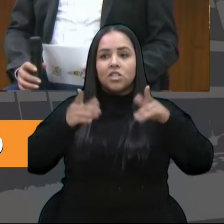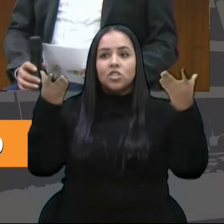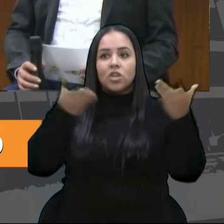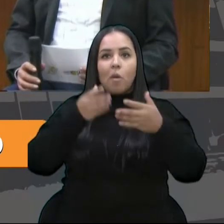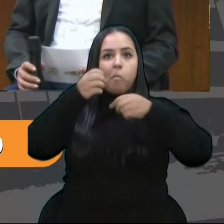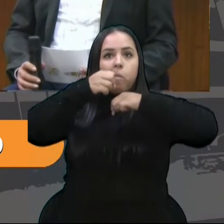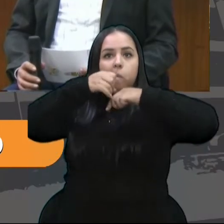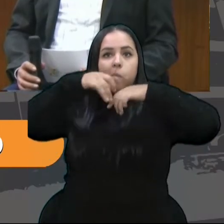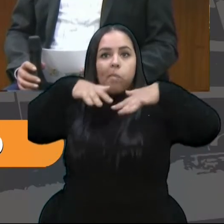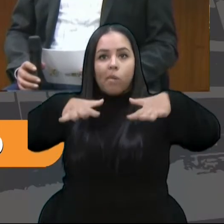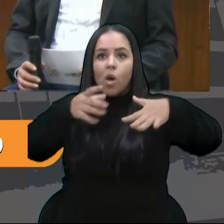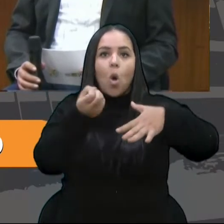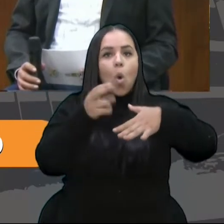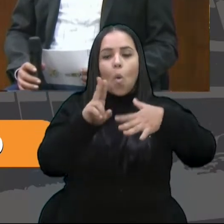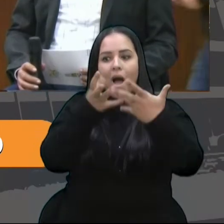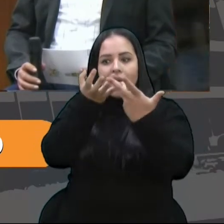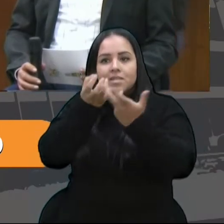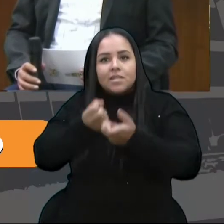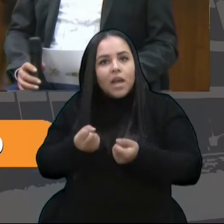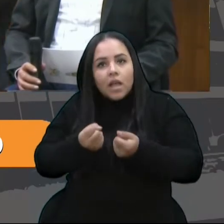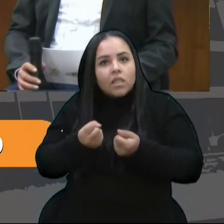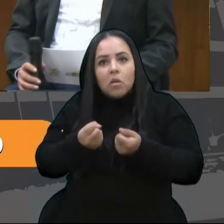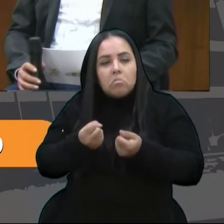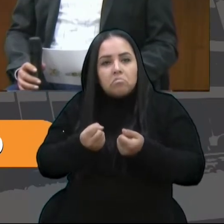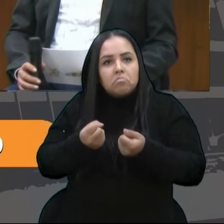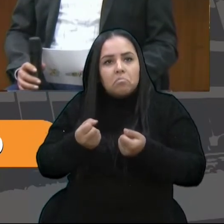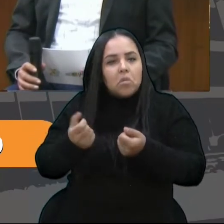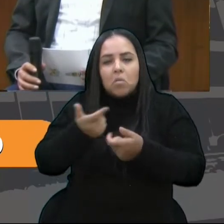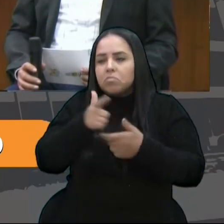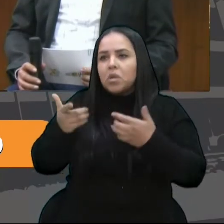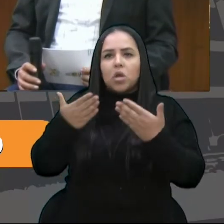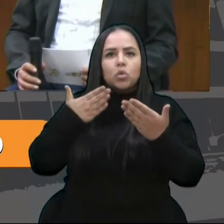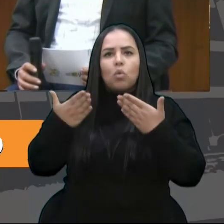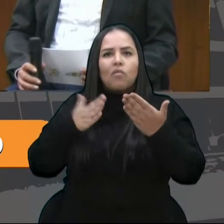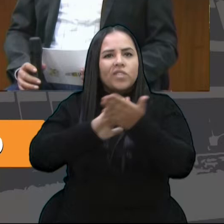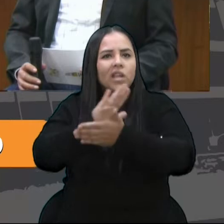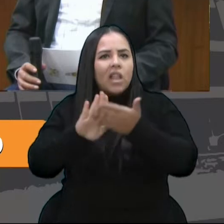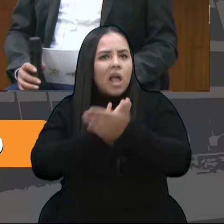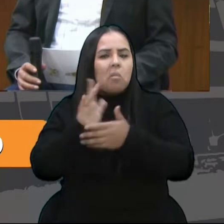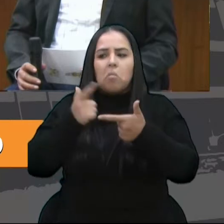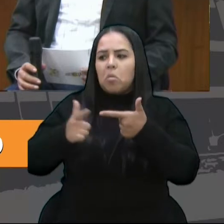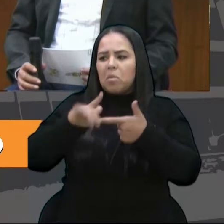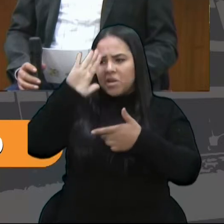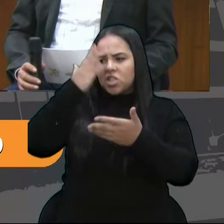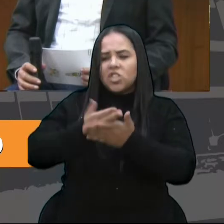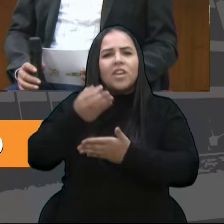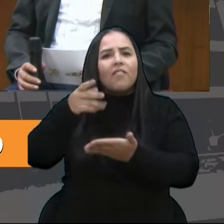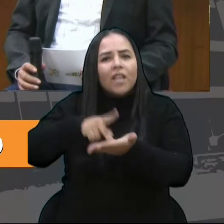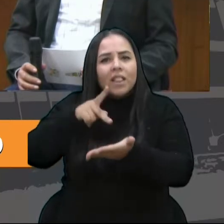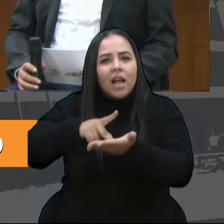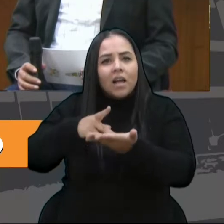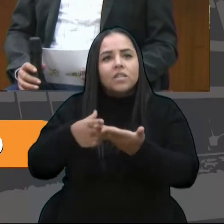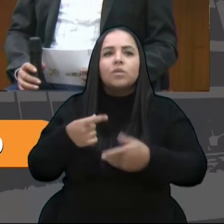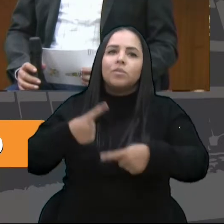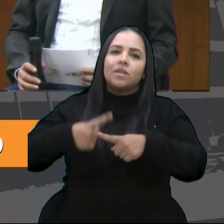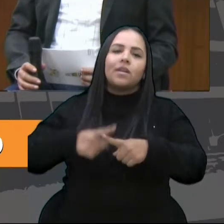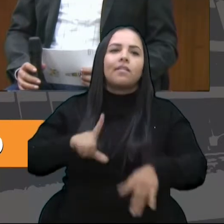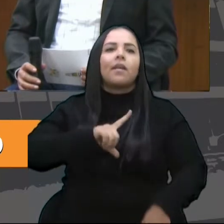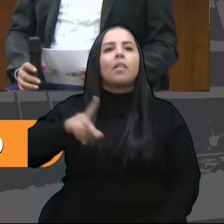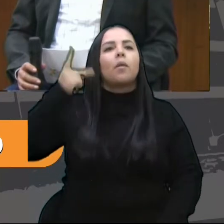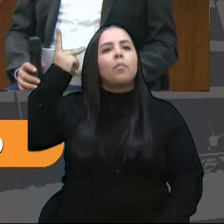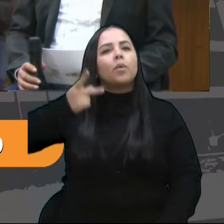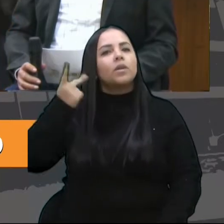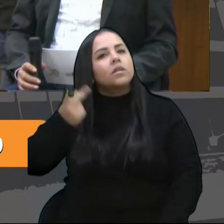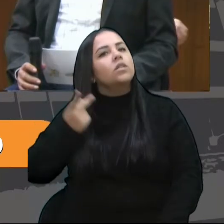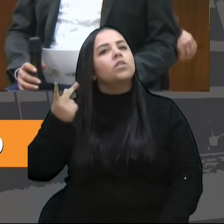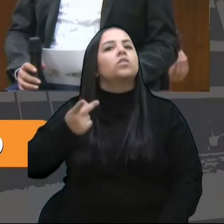ou aceitam aquilo sem qualquer questionamento. E isso não é bom, justamente pela politização política e pela politização da pandemia,